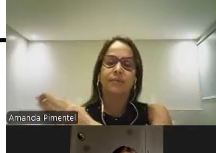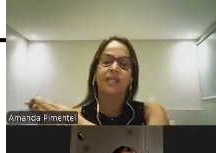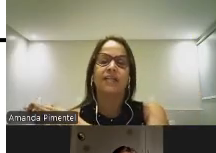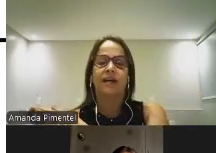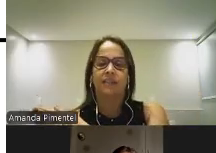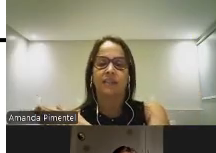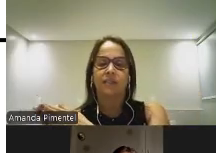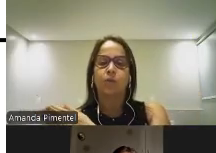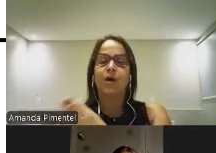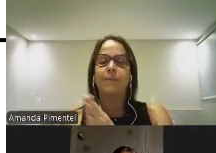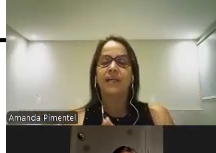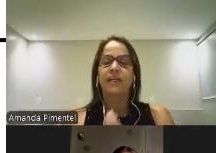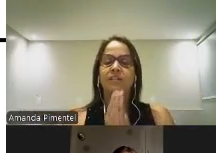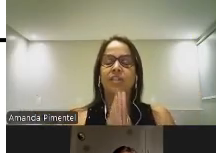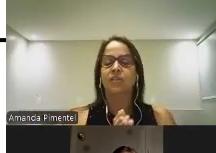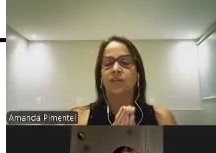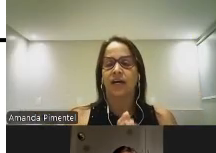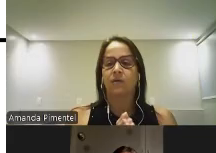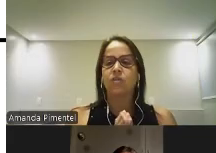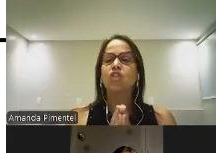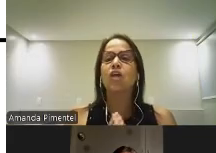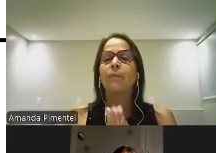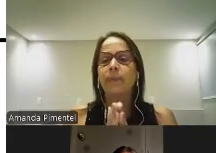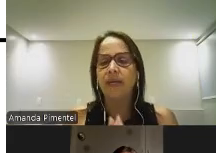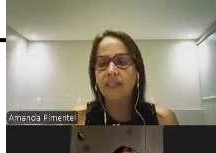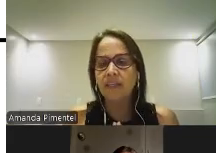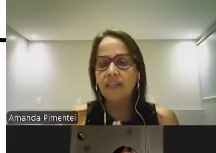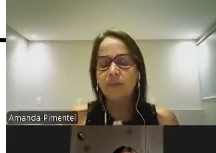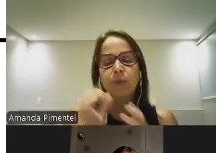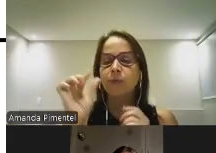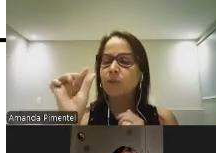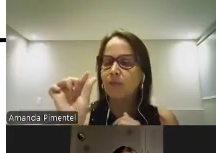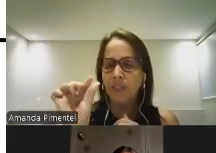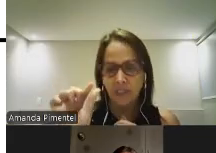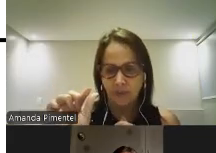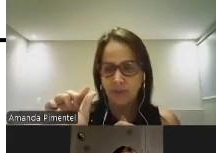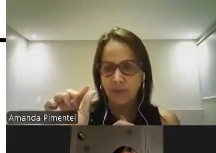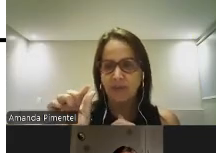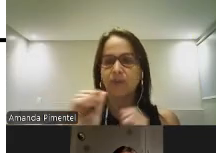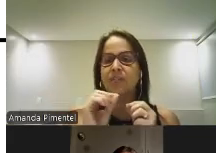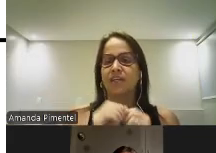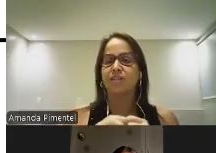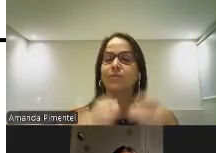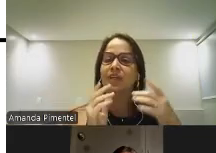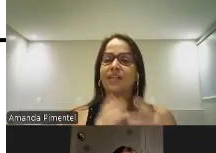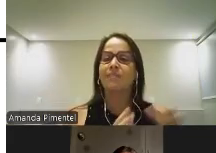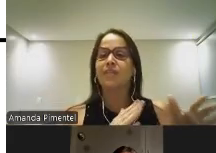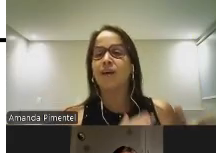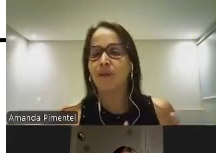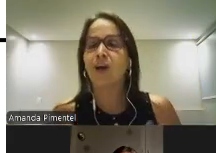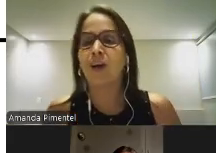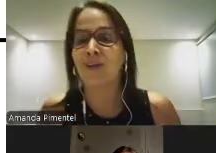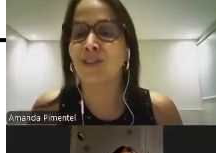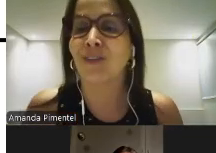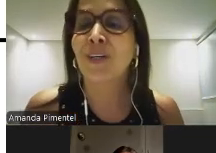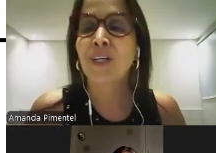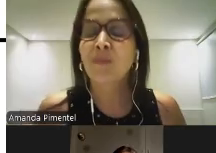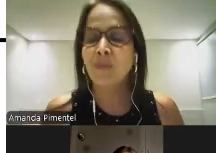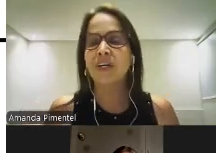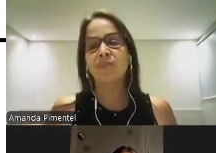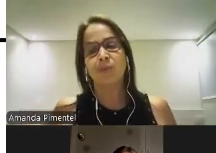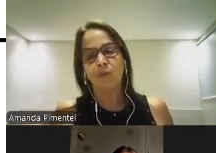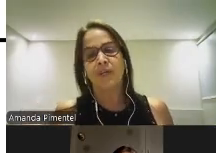da aceitabilidade. O aparelho intraoral só perde por comprimidinho, ou seja, por tratamento